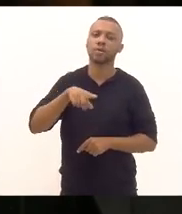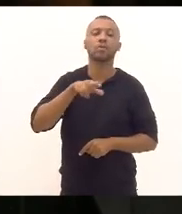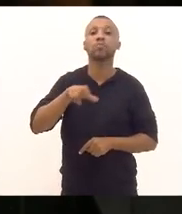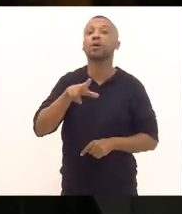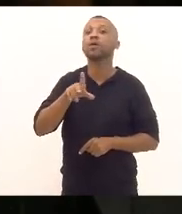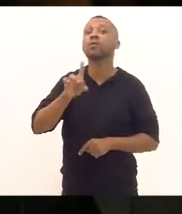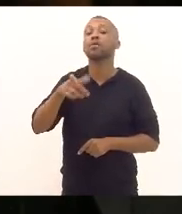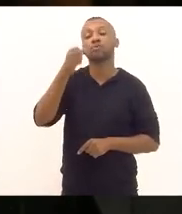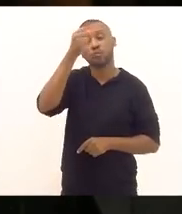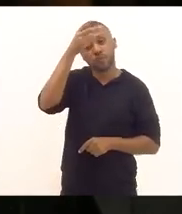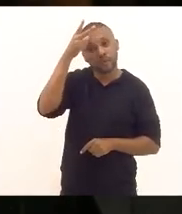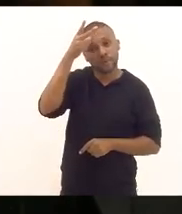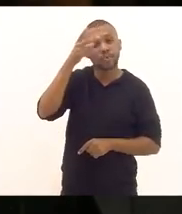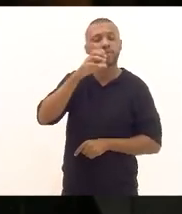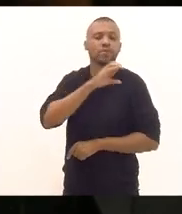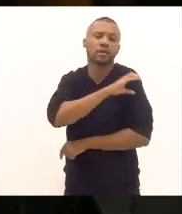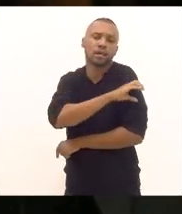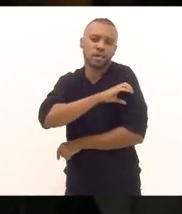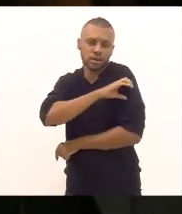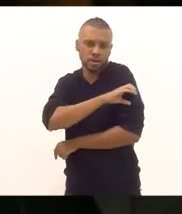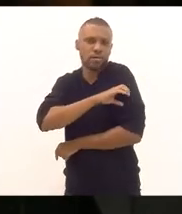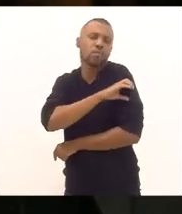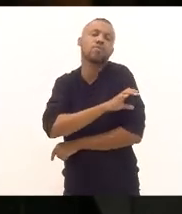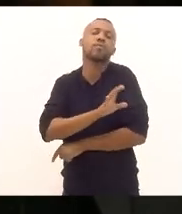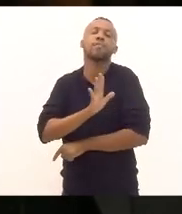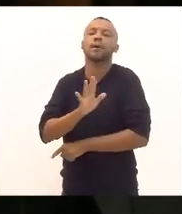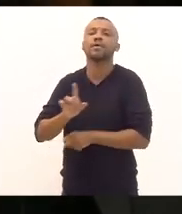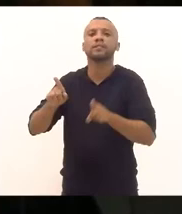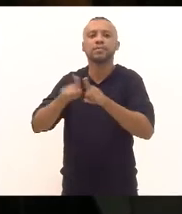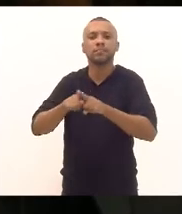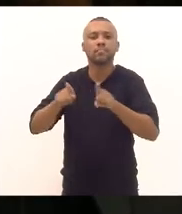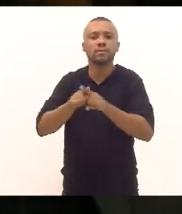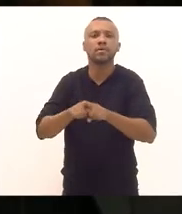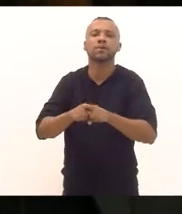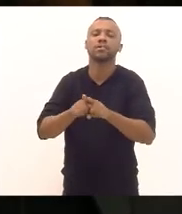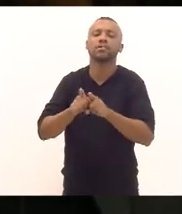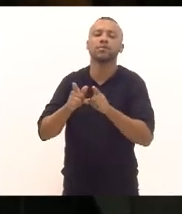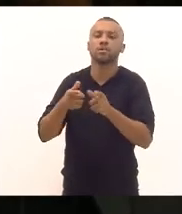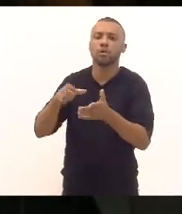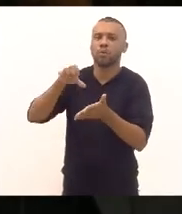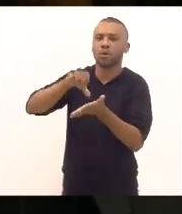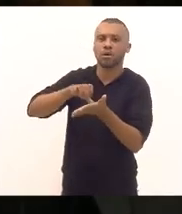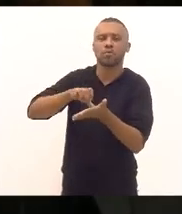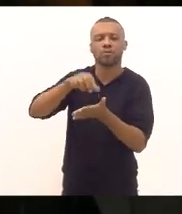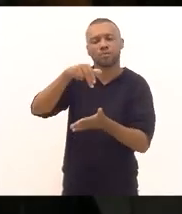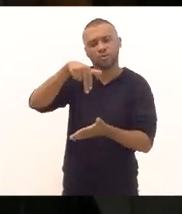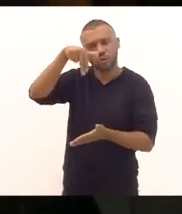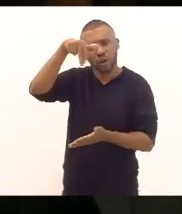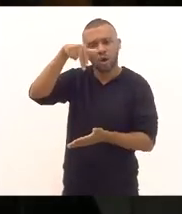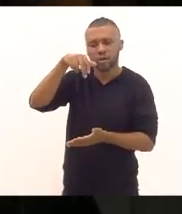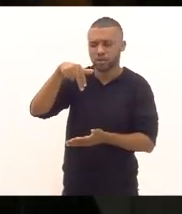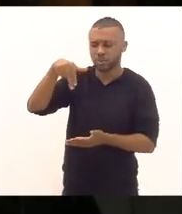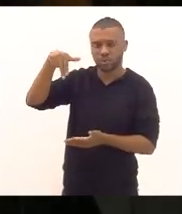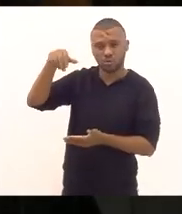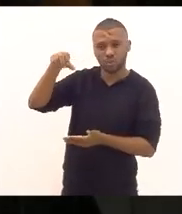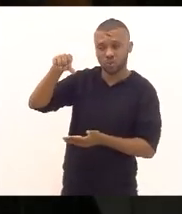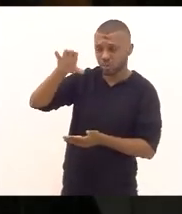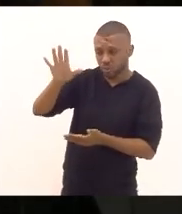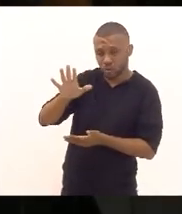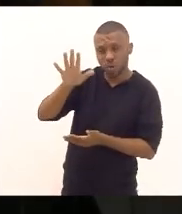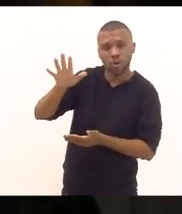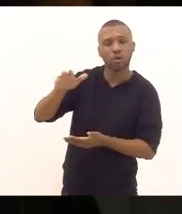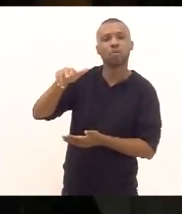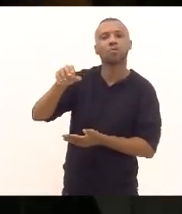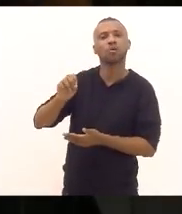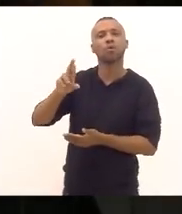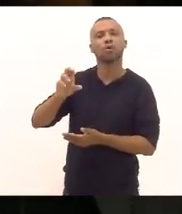de Campos dos Goytacazes Mas também de toda a região o eixo Norte e Noroeste do Estado inclusive se desdobrando